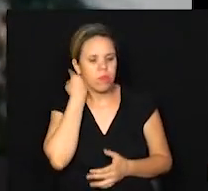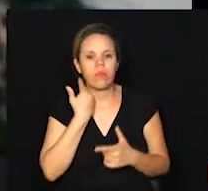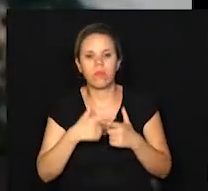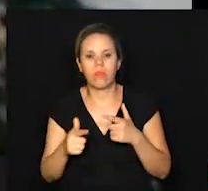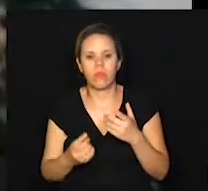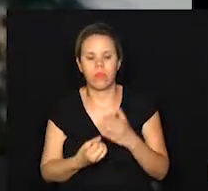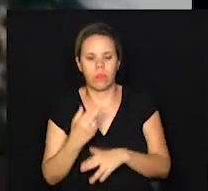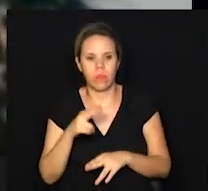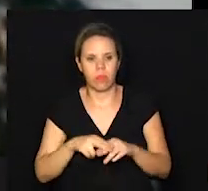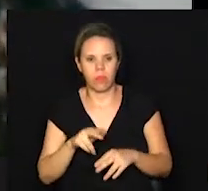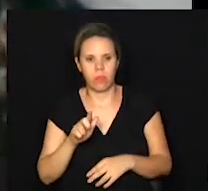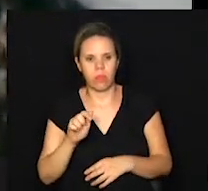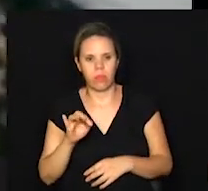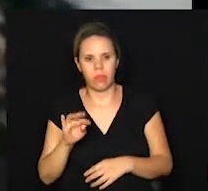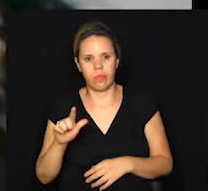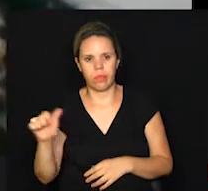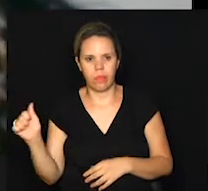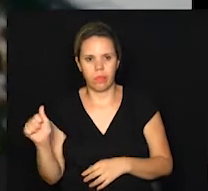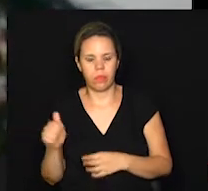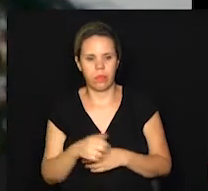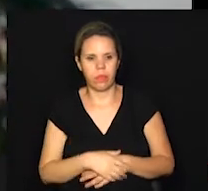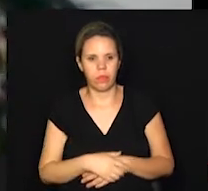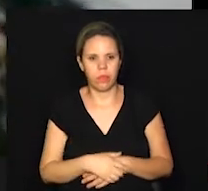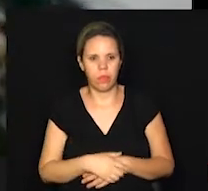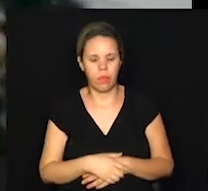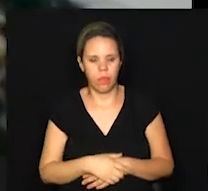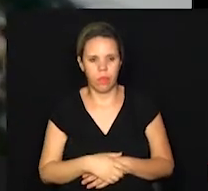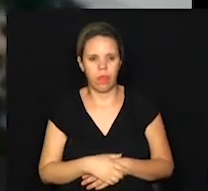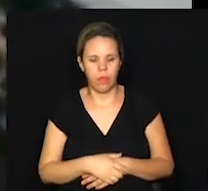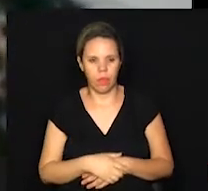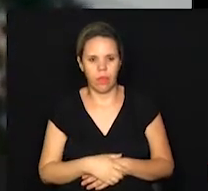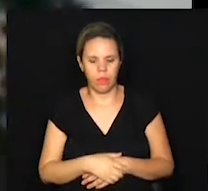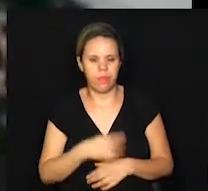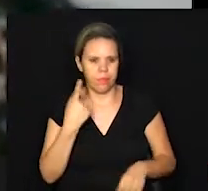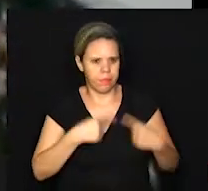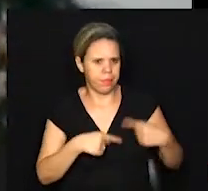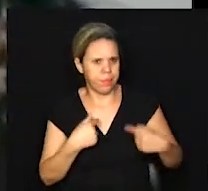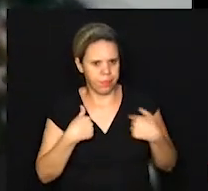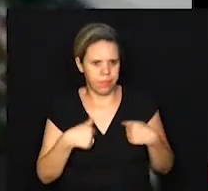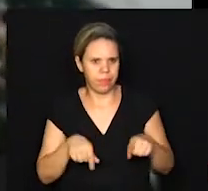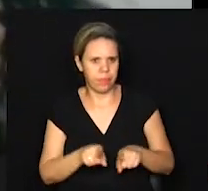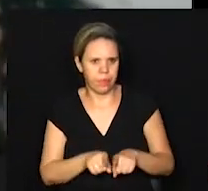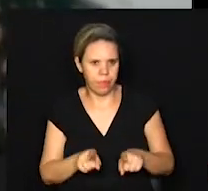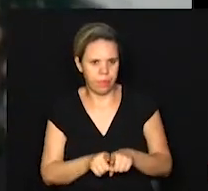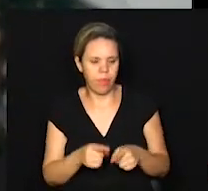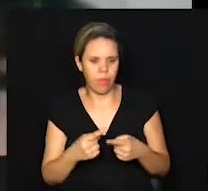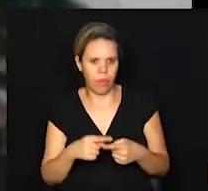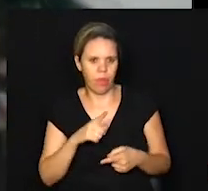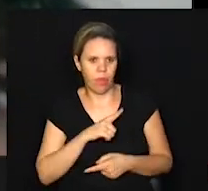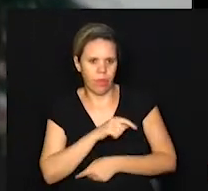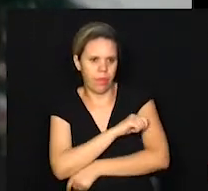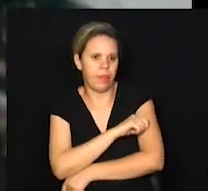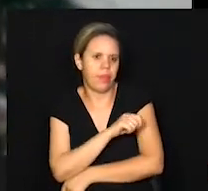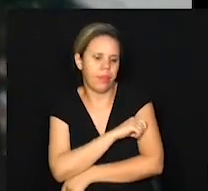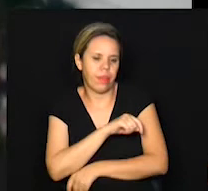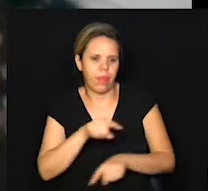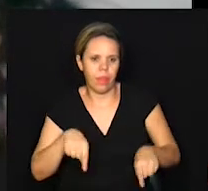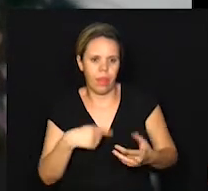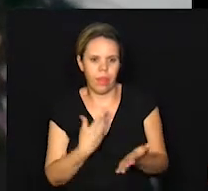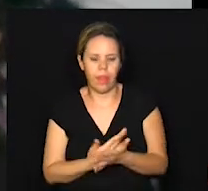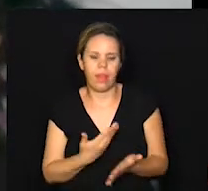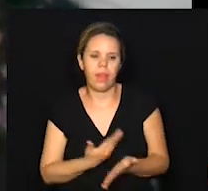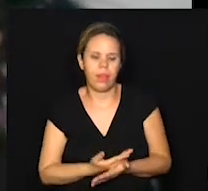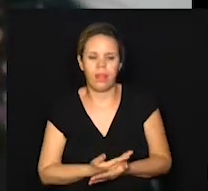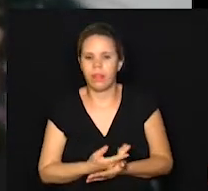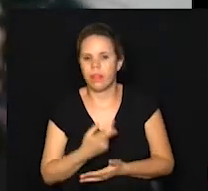com a Gabriela, que atacou a Gabriela, ele rebateu em mim também, porque tinha uma aluna em sala de aula que dizia